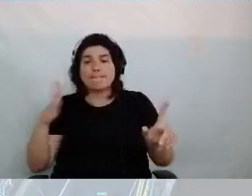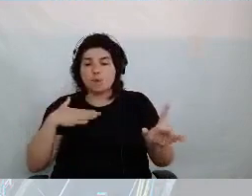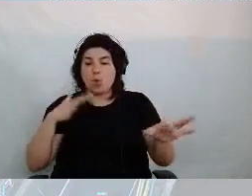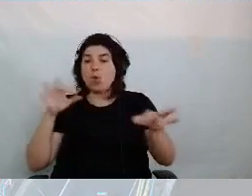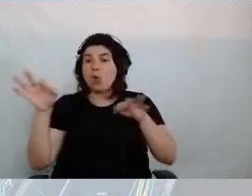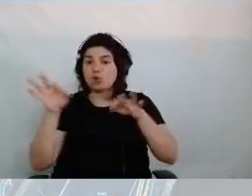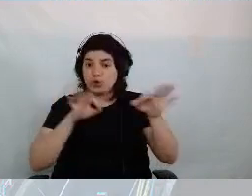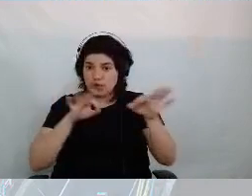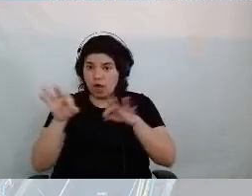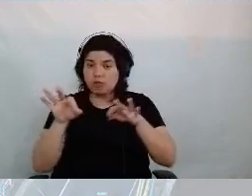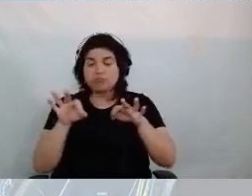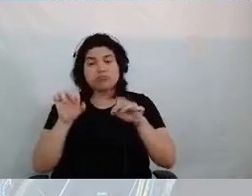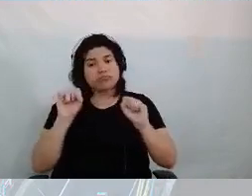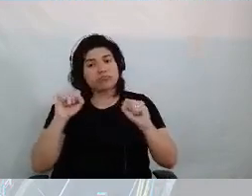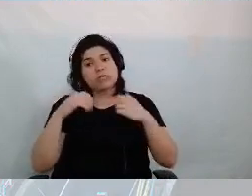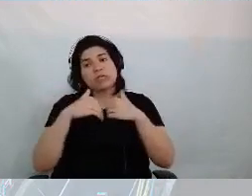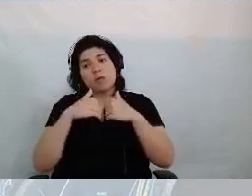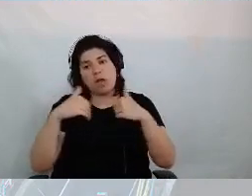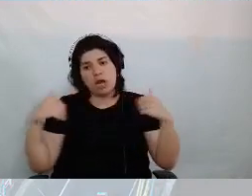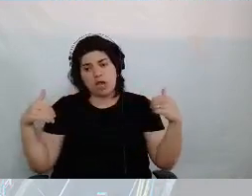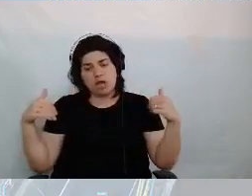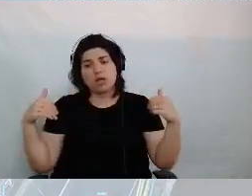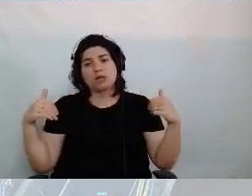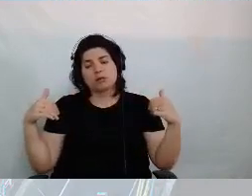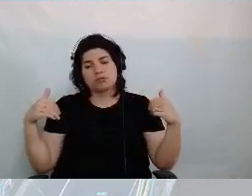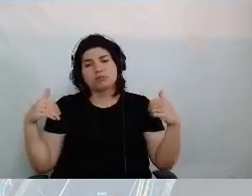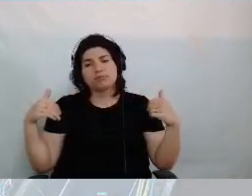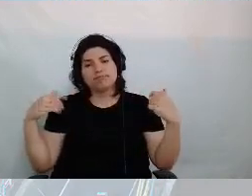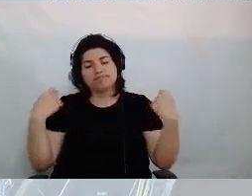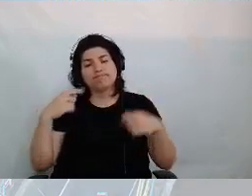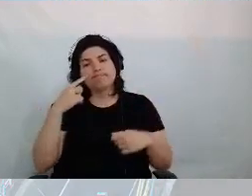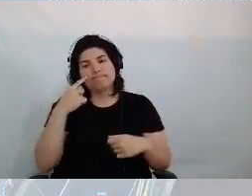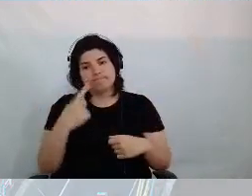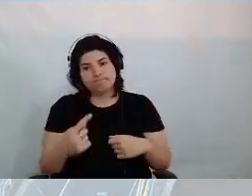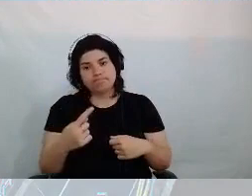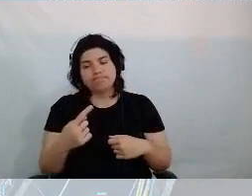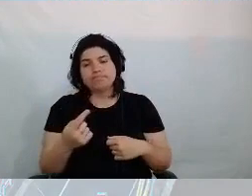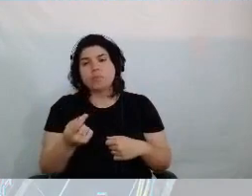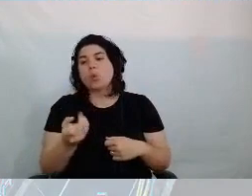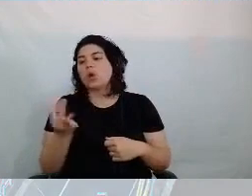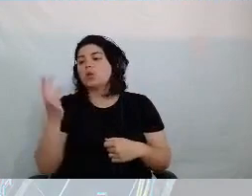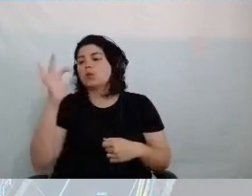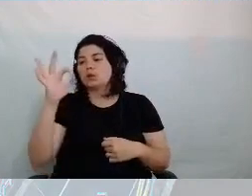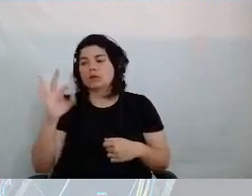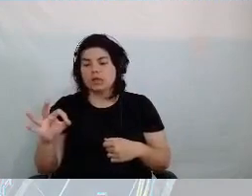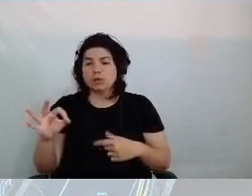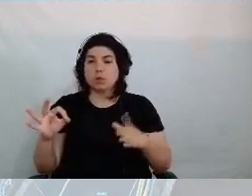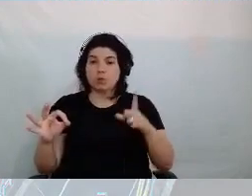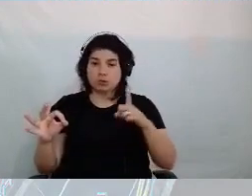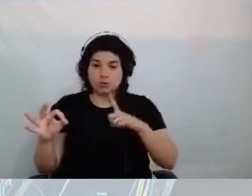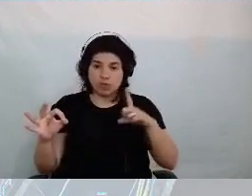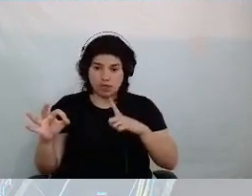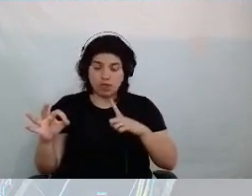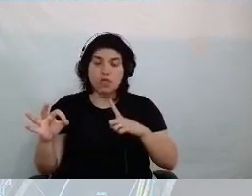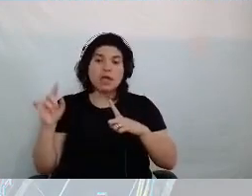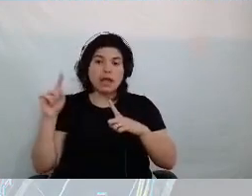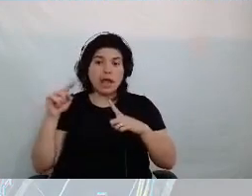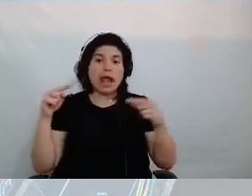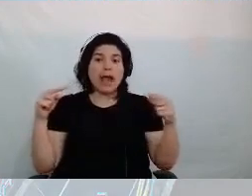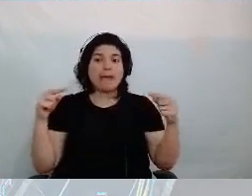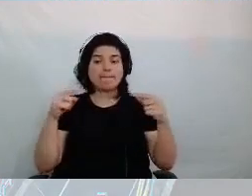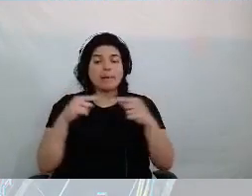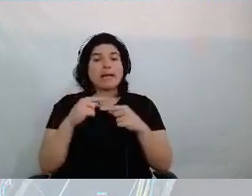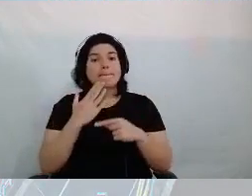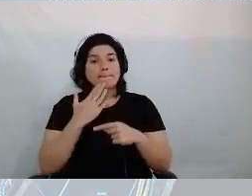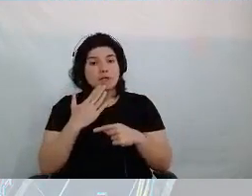fosse separar esse cara e eu teria que ver quantos por cento que eu tenho aqui que vão ser de requests e quantos que